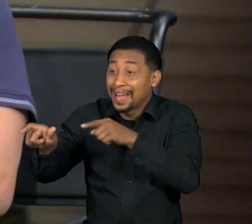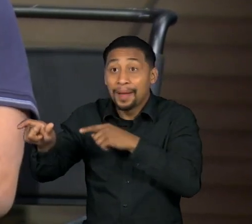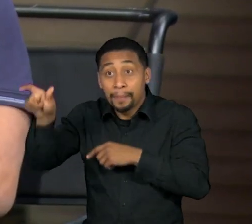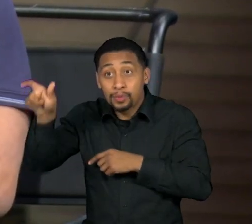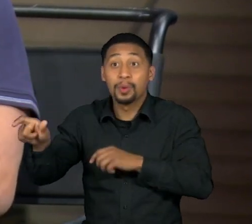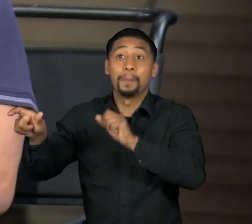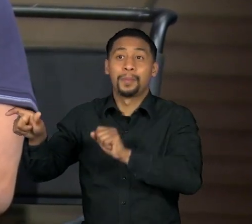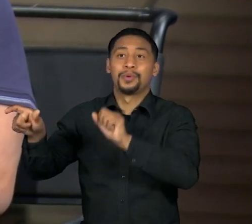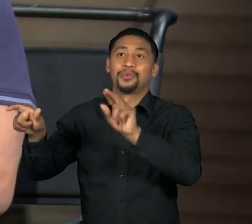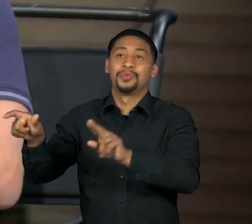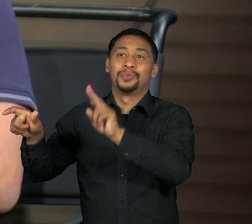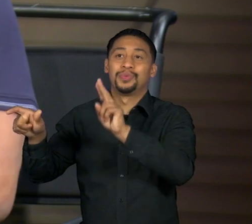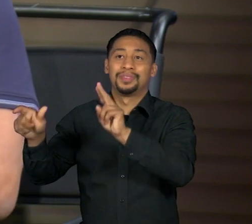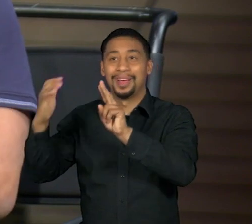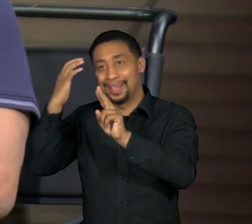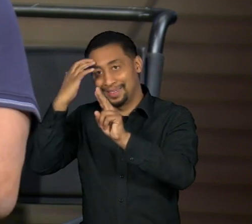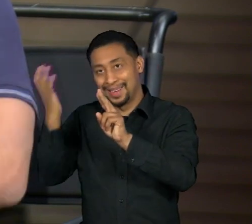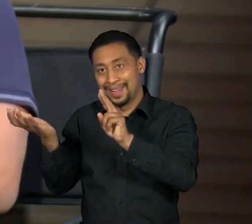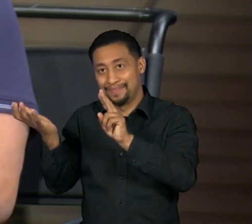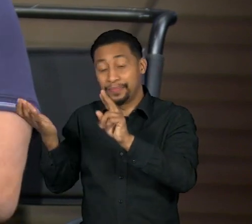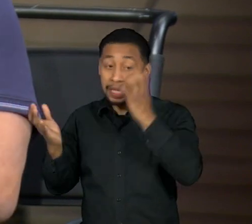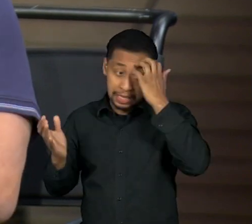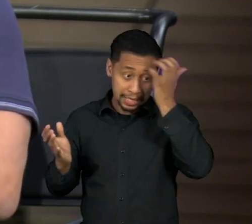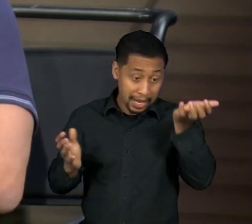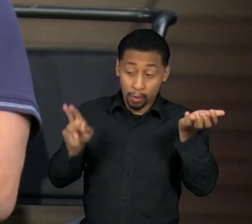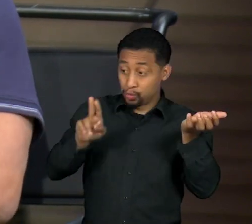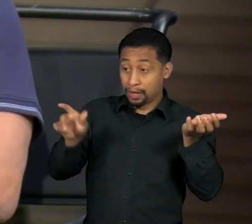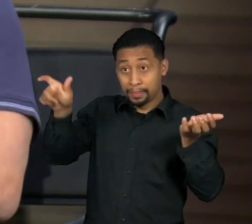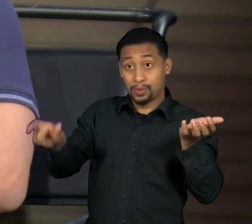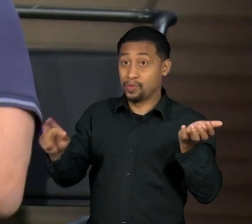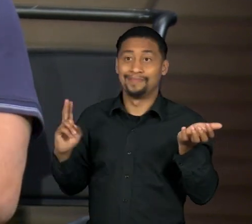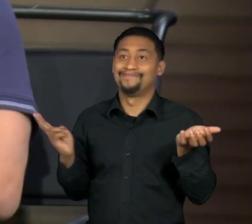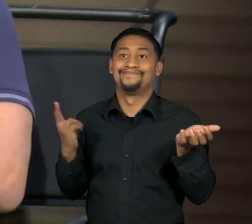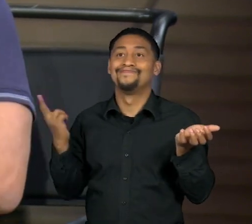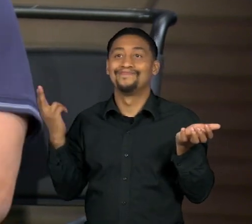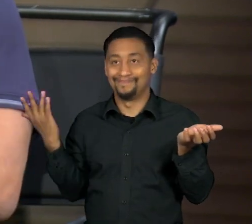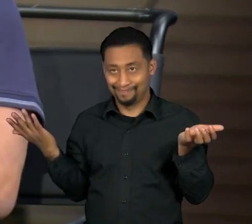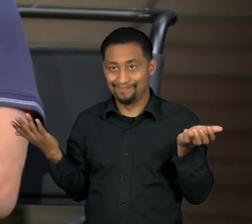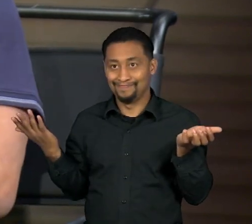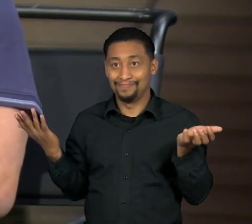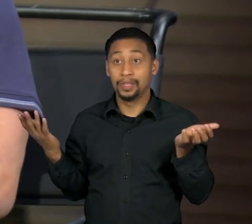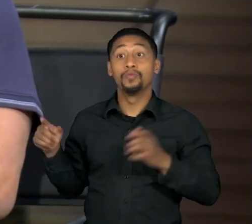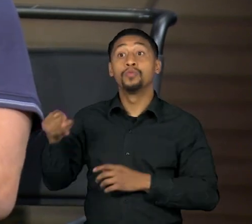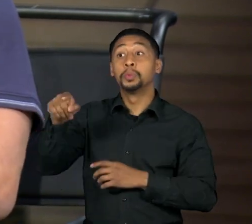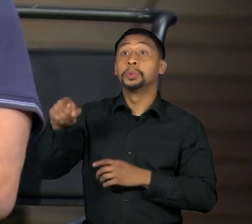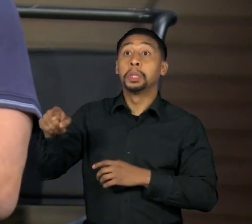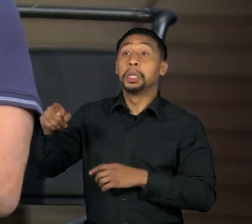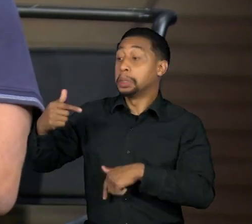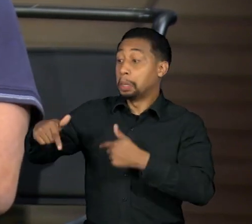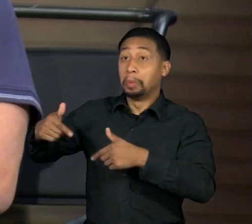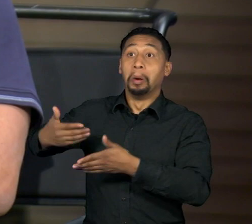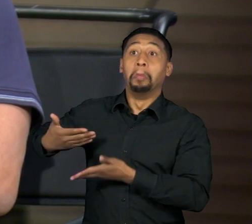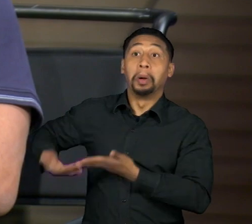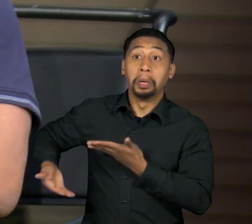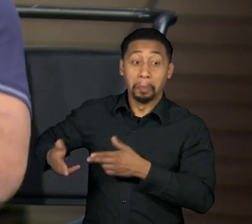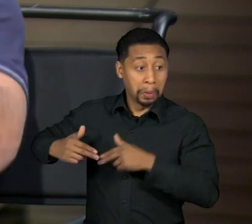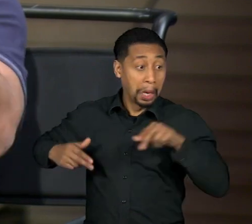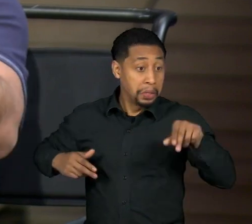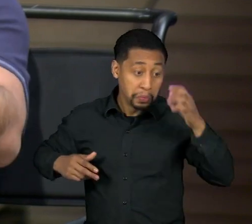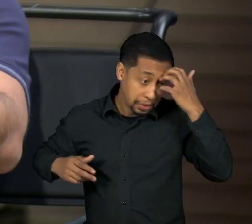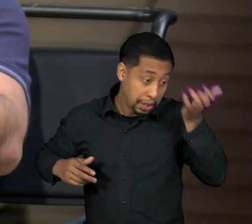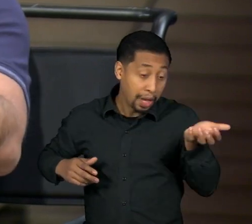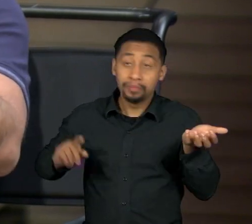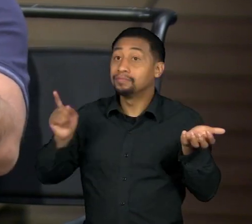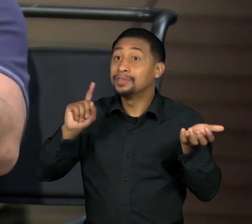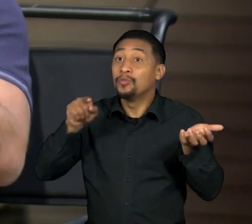é, o grande risco que as pessoas têm não é de perder o seu emprego para a inteligência artificial, é perder o seu emprego para alguém que usa a inteligência artificial melhor que